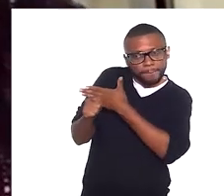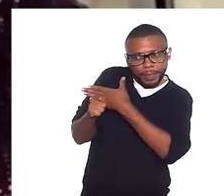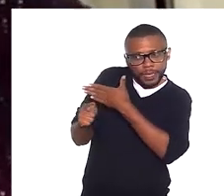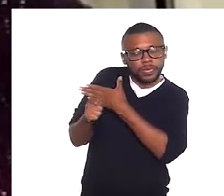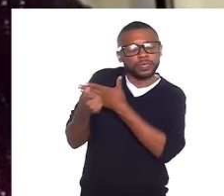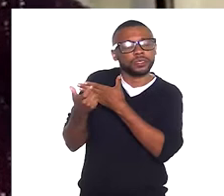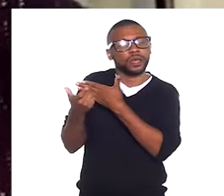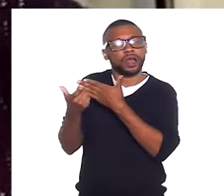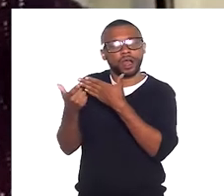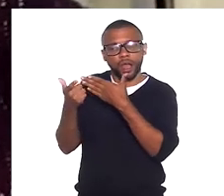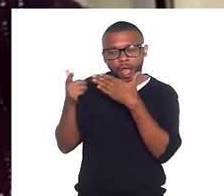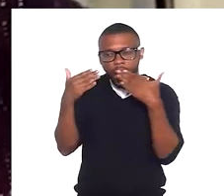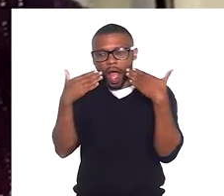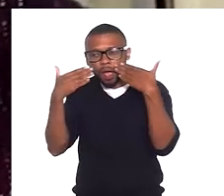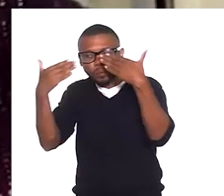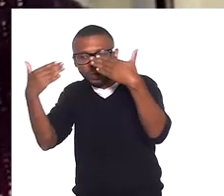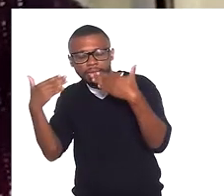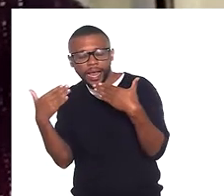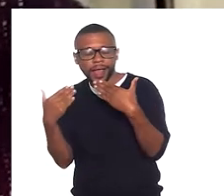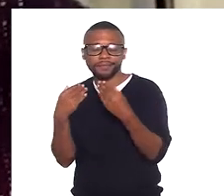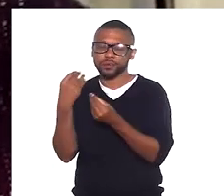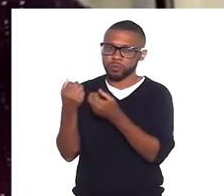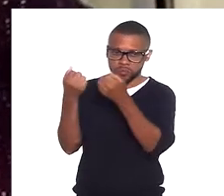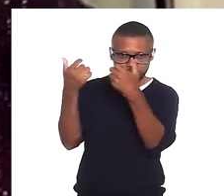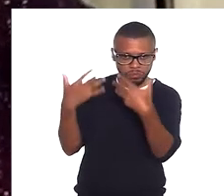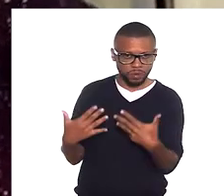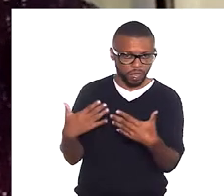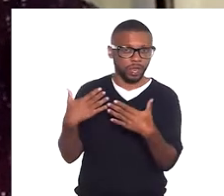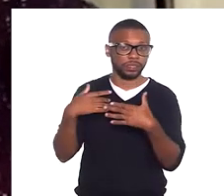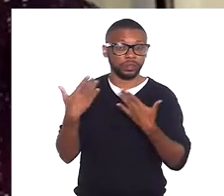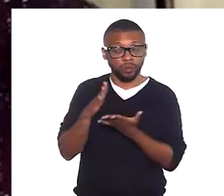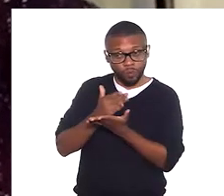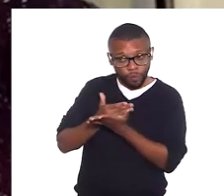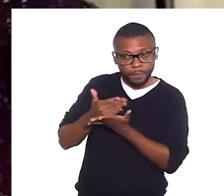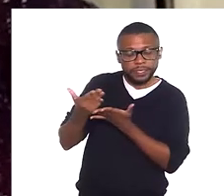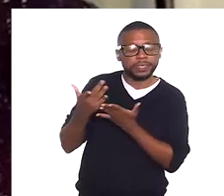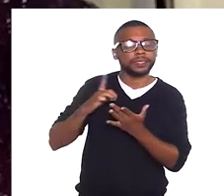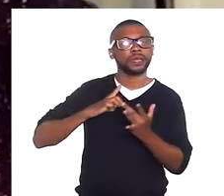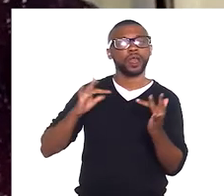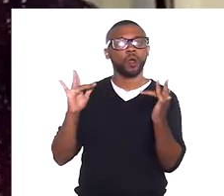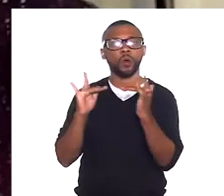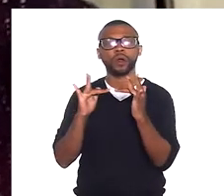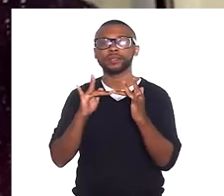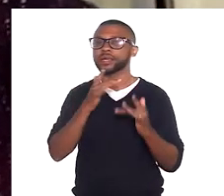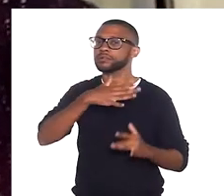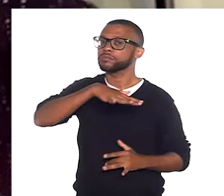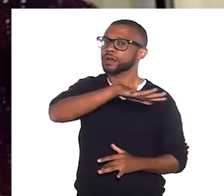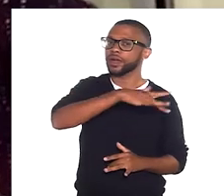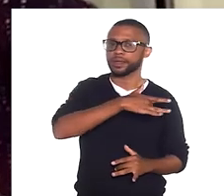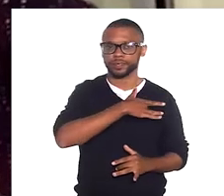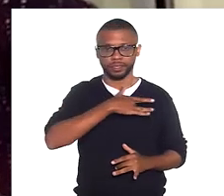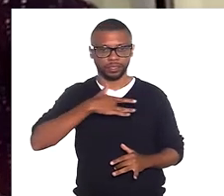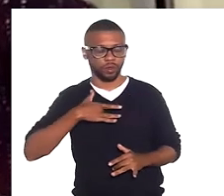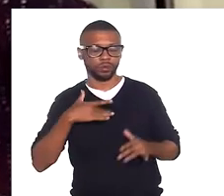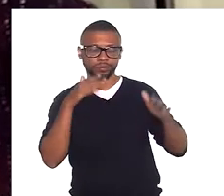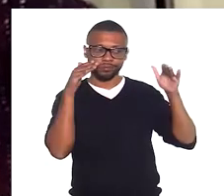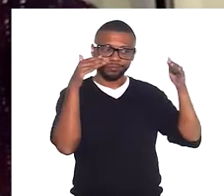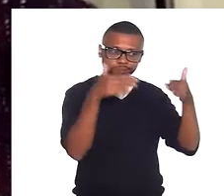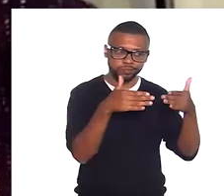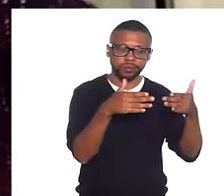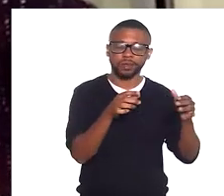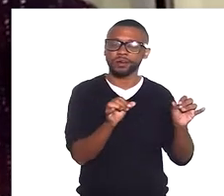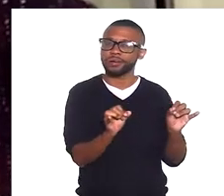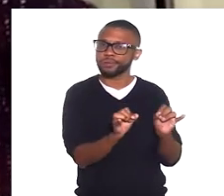abordava, e fazia isso nos fanzines. Foi assim que eu comecei a tomar contato com esse campo da